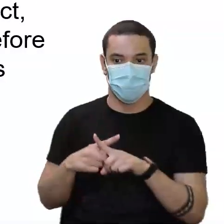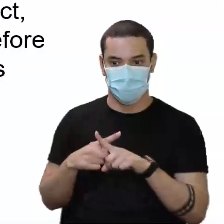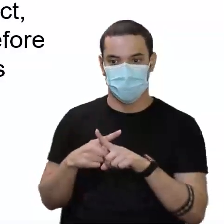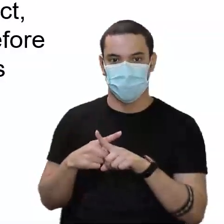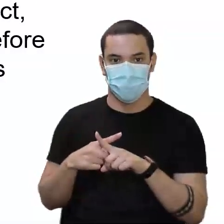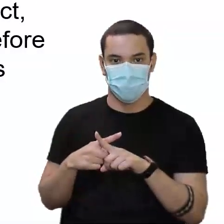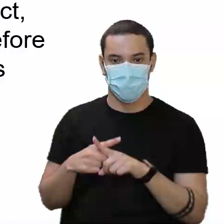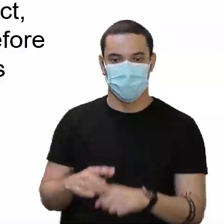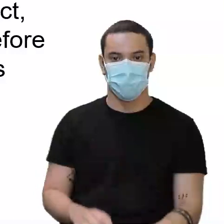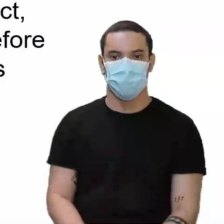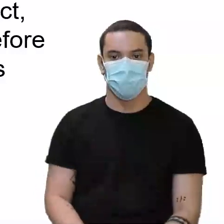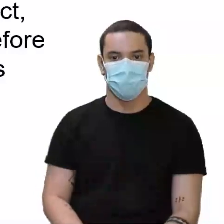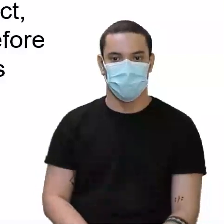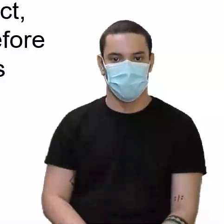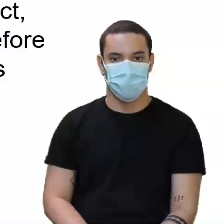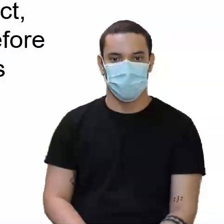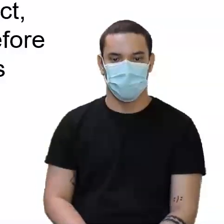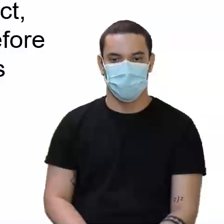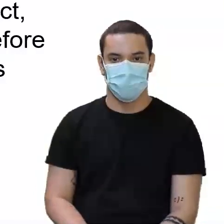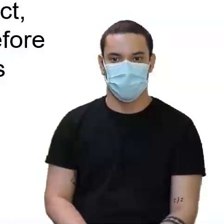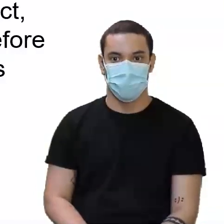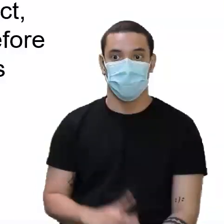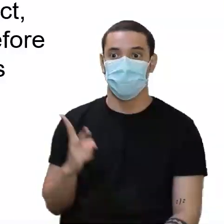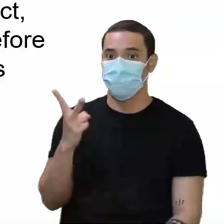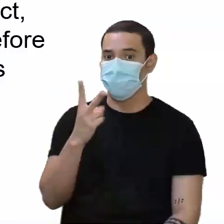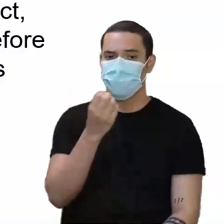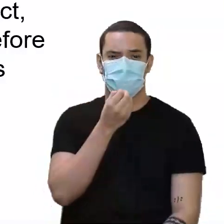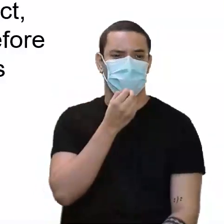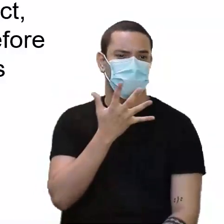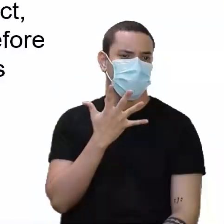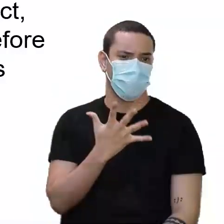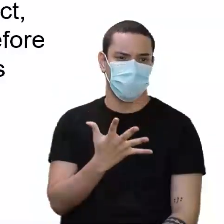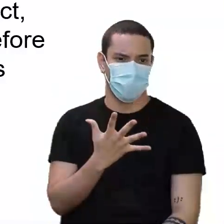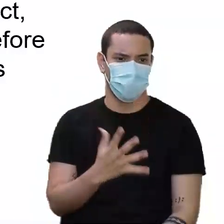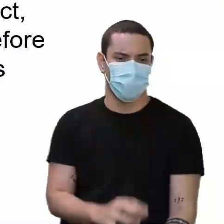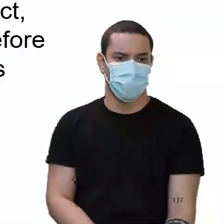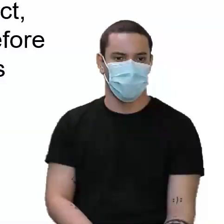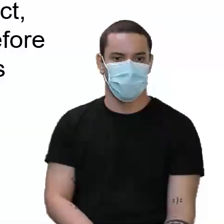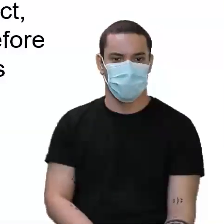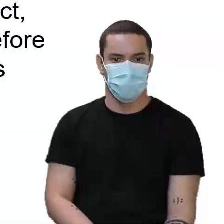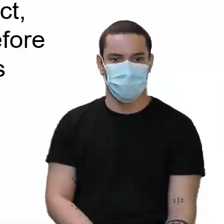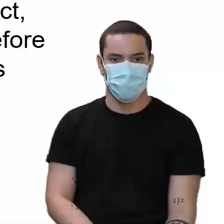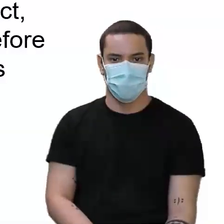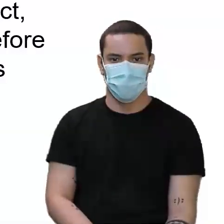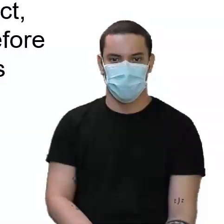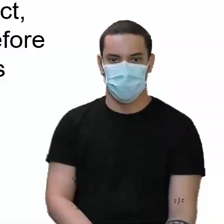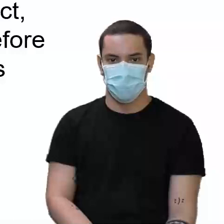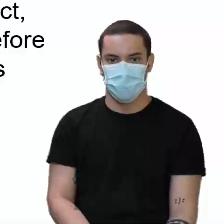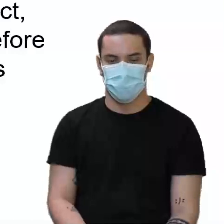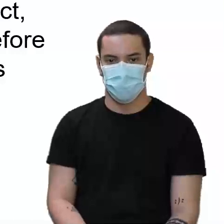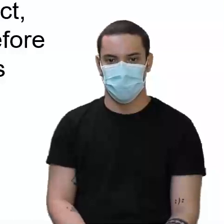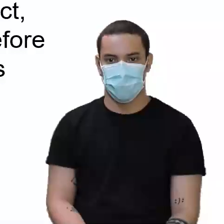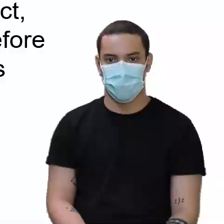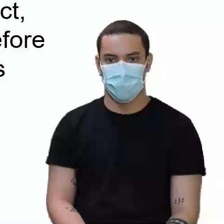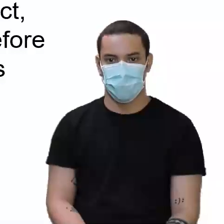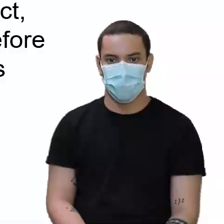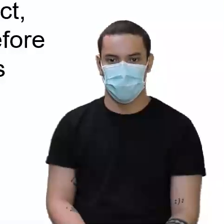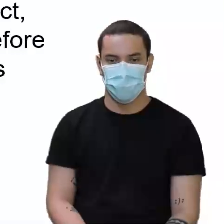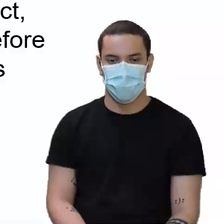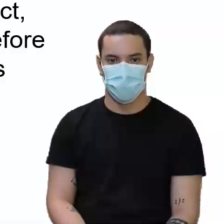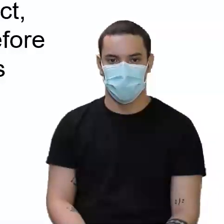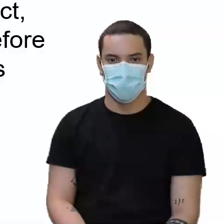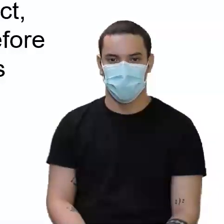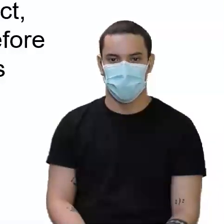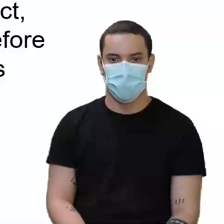competição. They were very good, eles foram muito bem. Danny and Emily's friends were in the